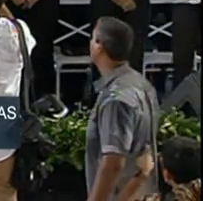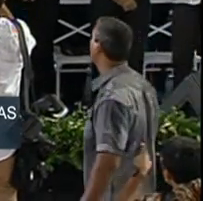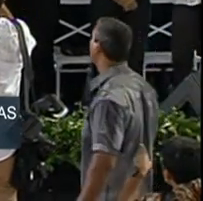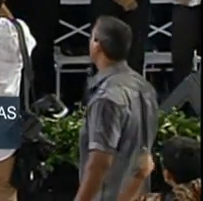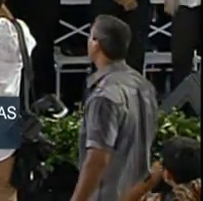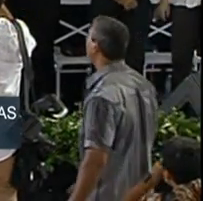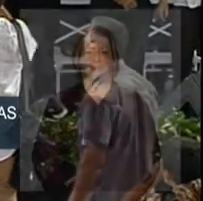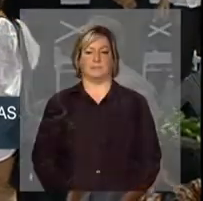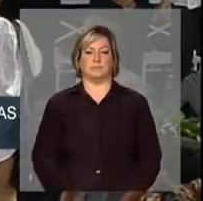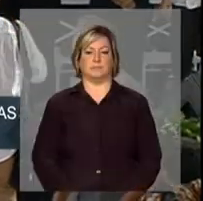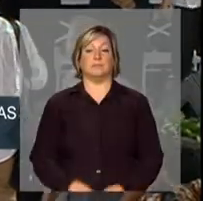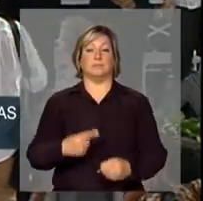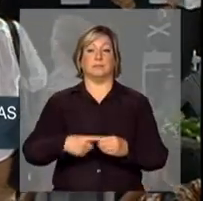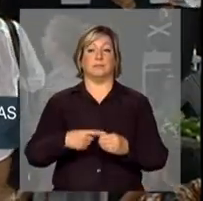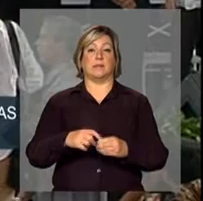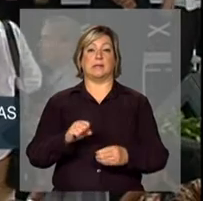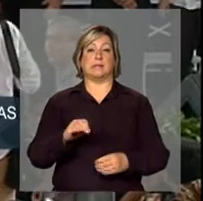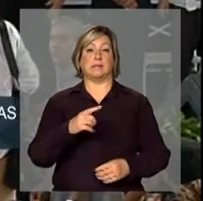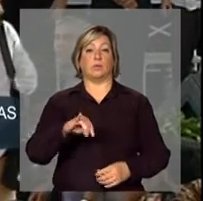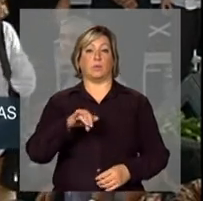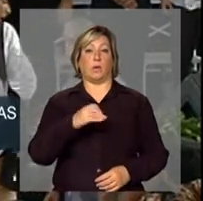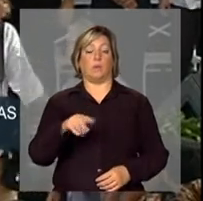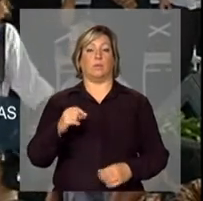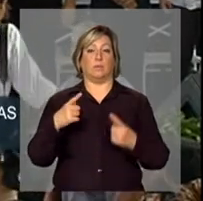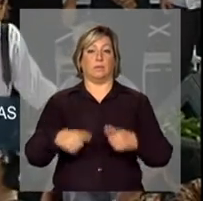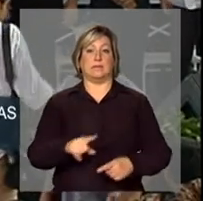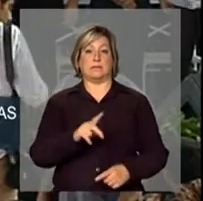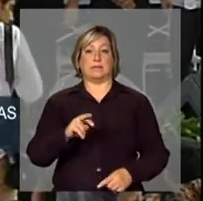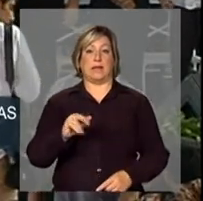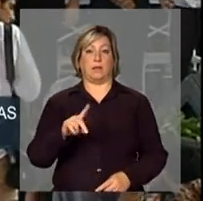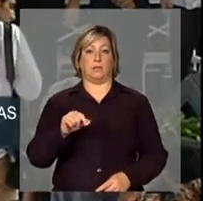De São João, Genaldi Zumba.